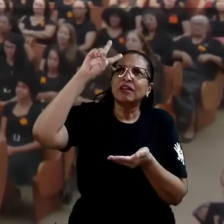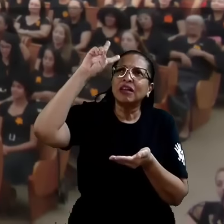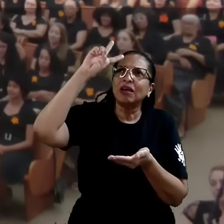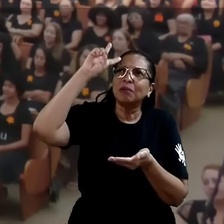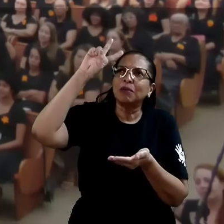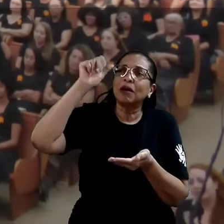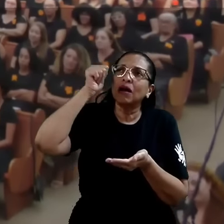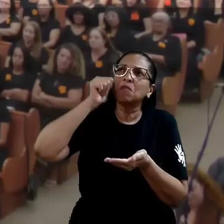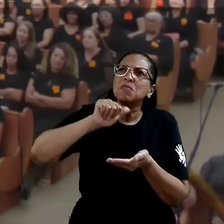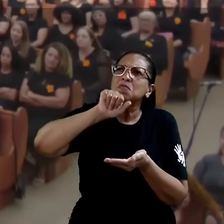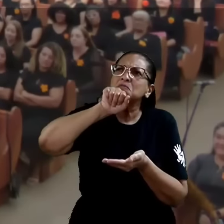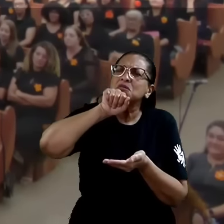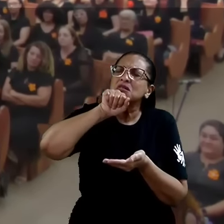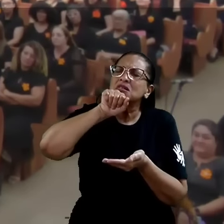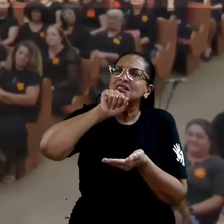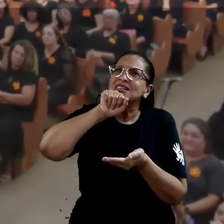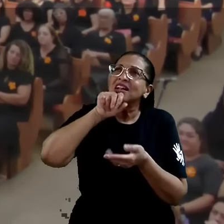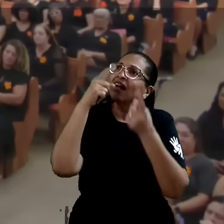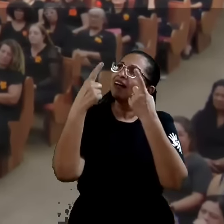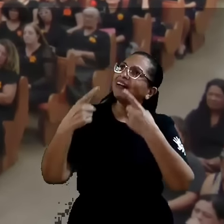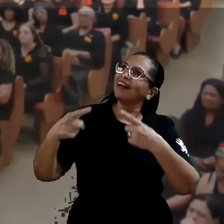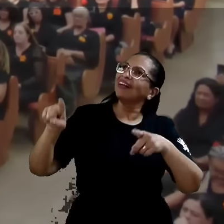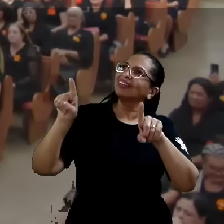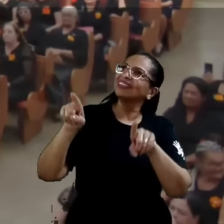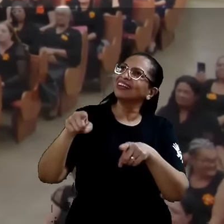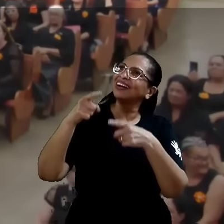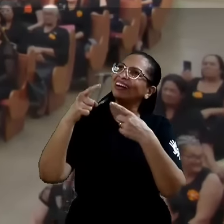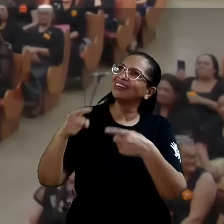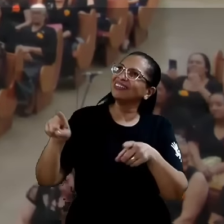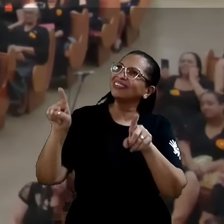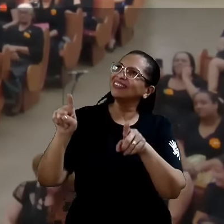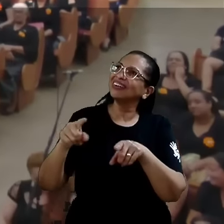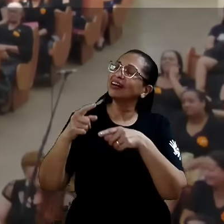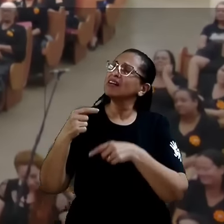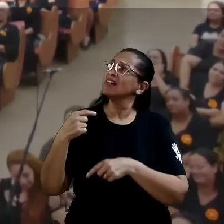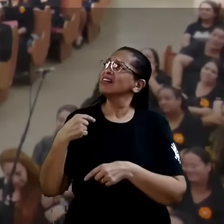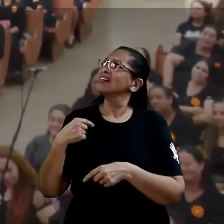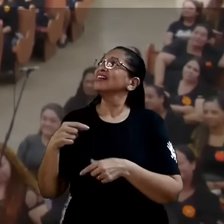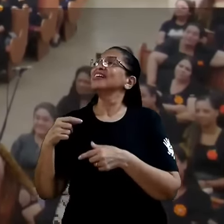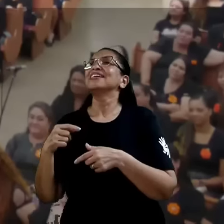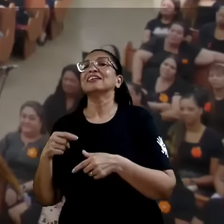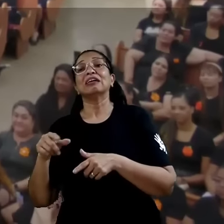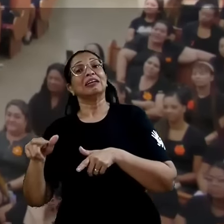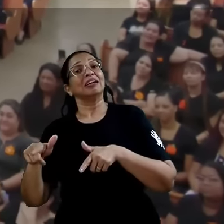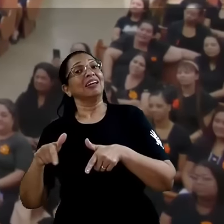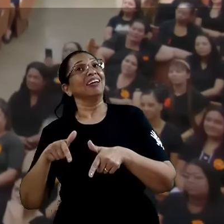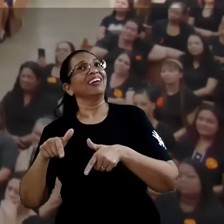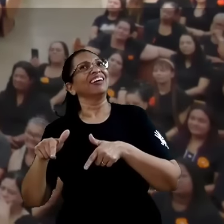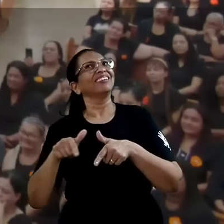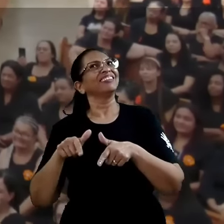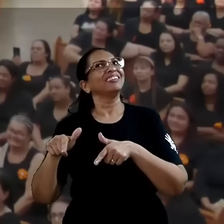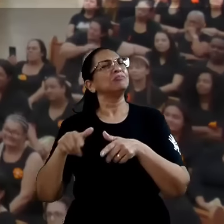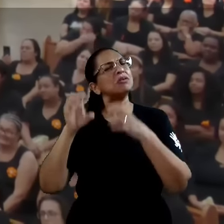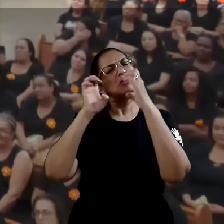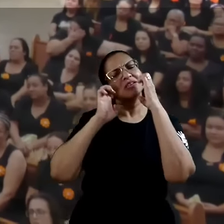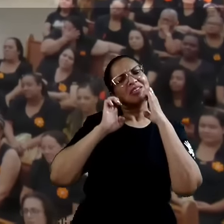sim na vinha do Senhor eu sei que tem crente que não gosta muito desse hino mas o meu hino é esse aqui ó